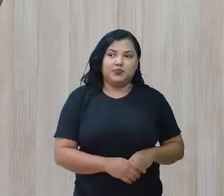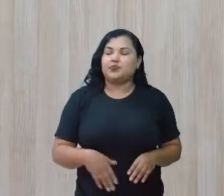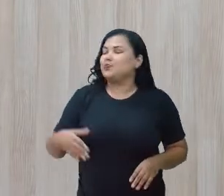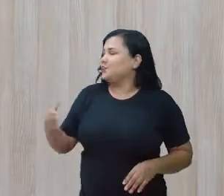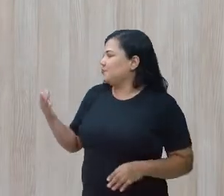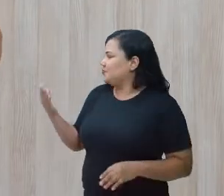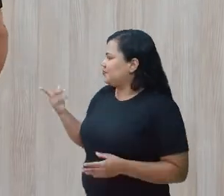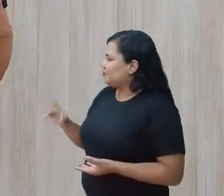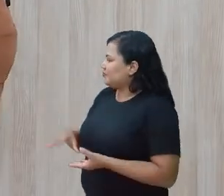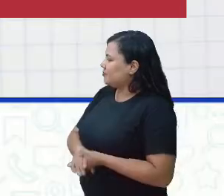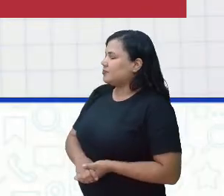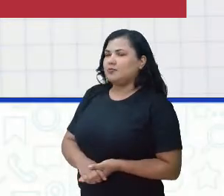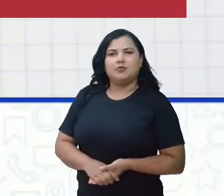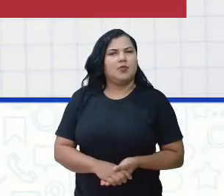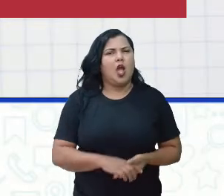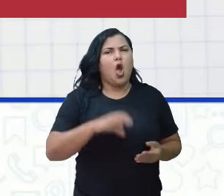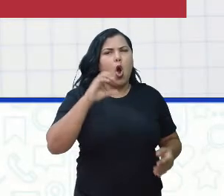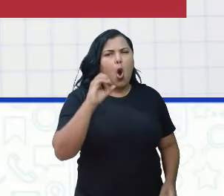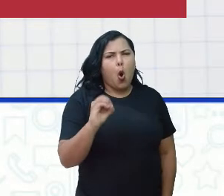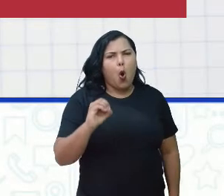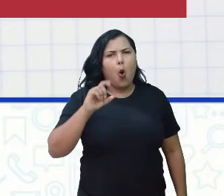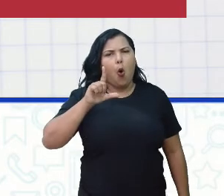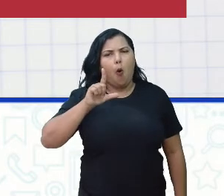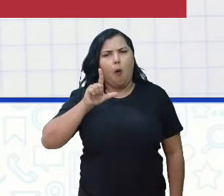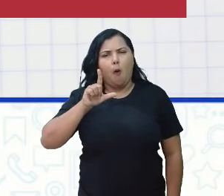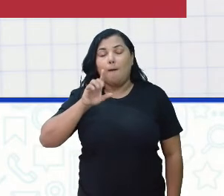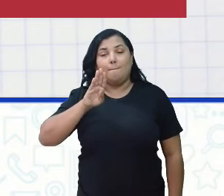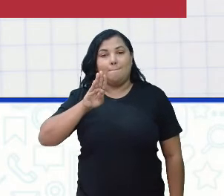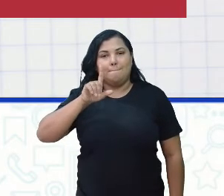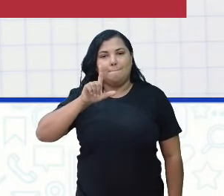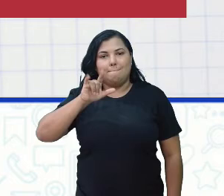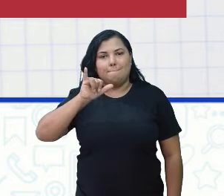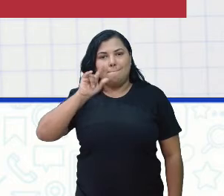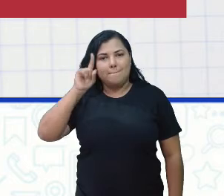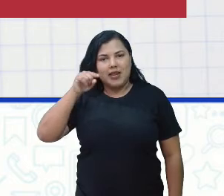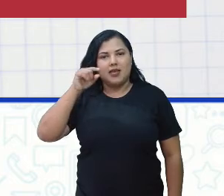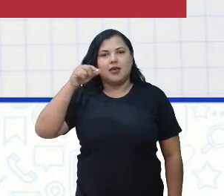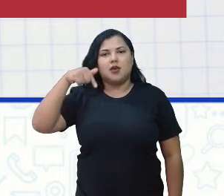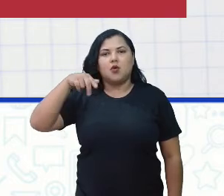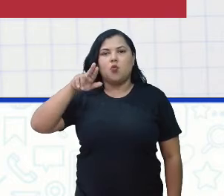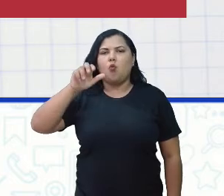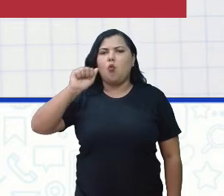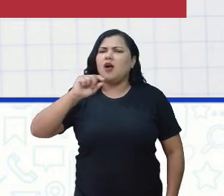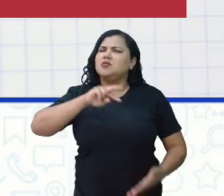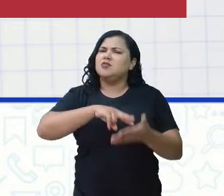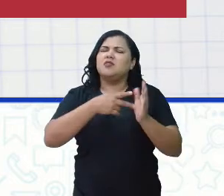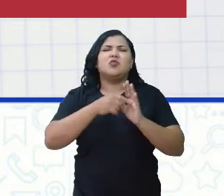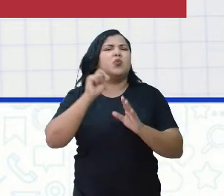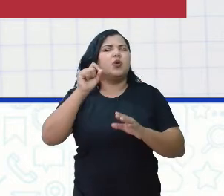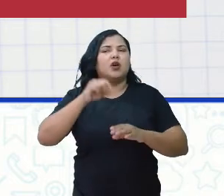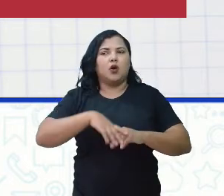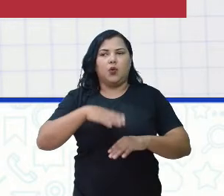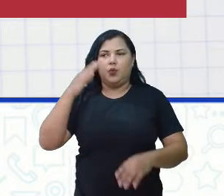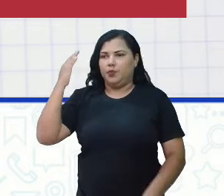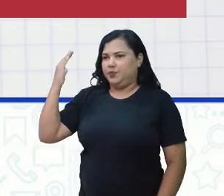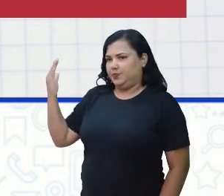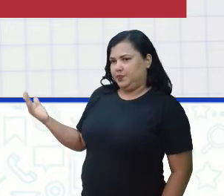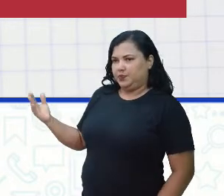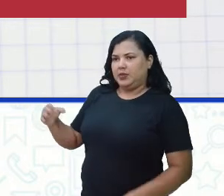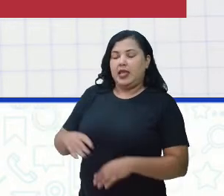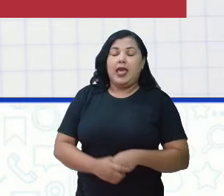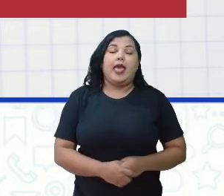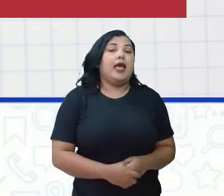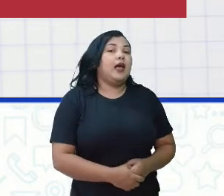Ó, vamos recuperar o termo oblíqua. Eu não sei o que significa oblíqua, Vivi, porque você falou do texto, mas eu não sei o que significa. Ó, oblíqua